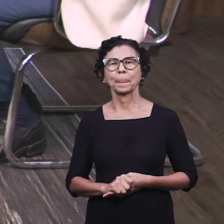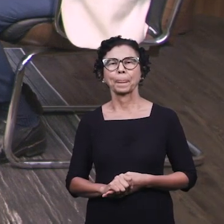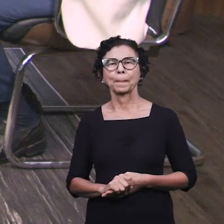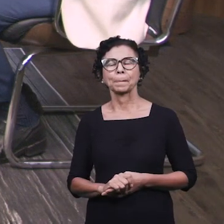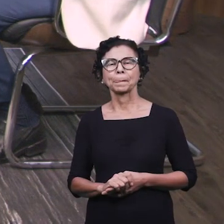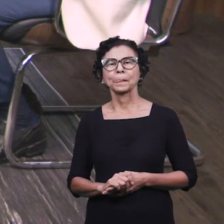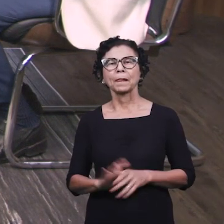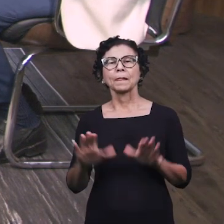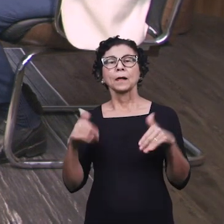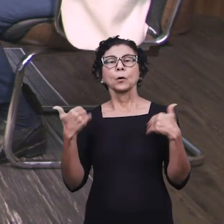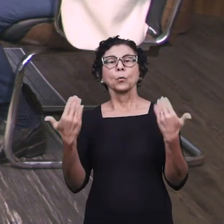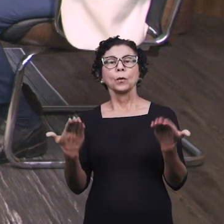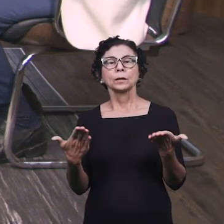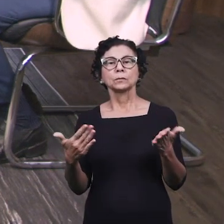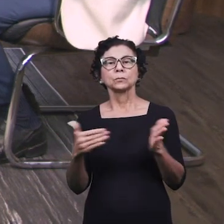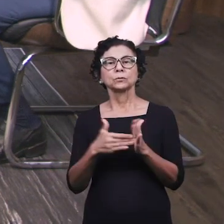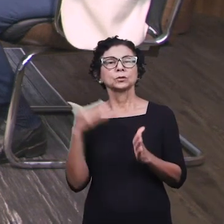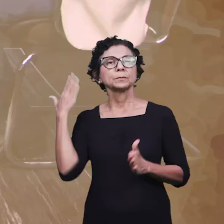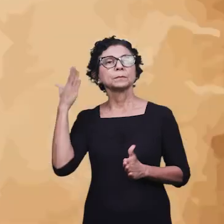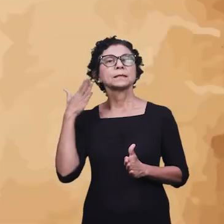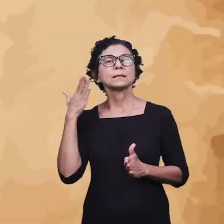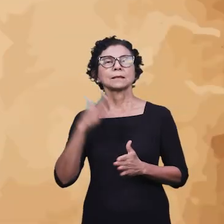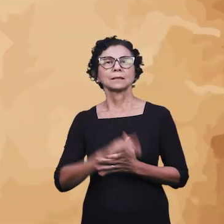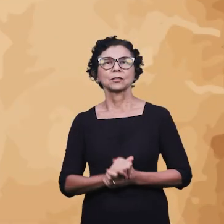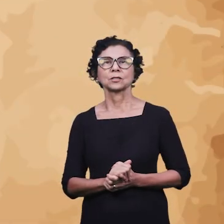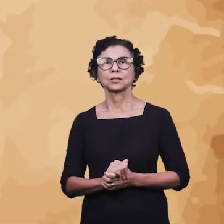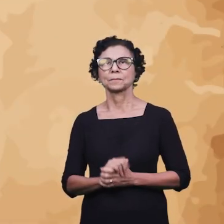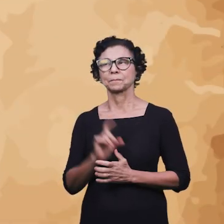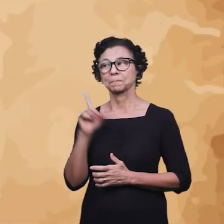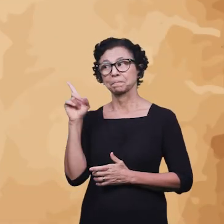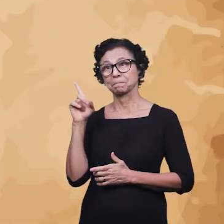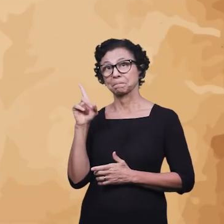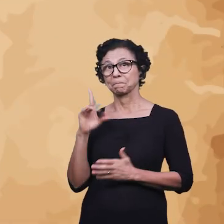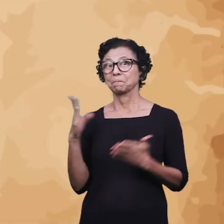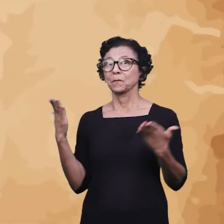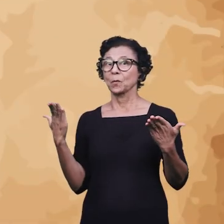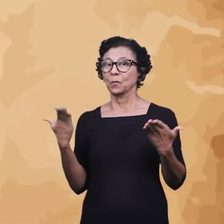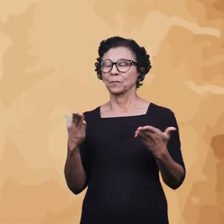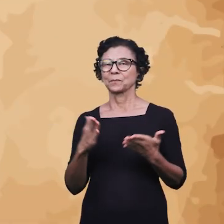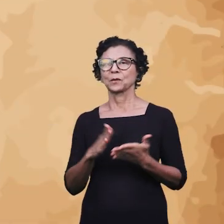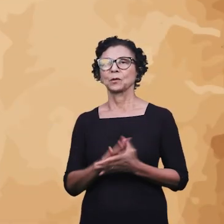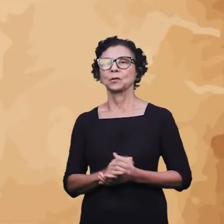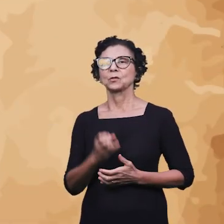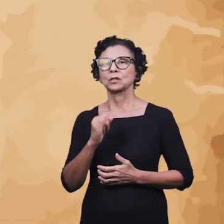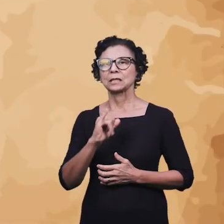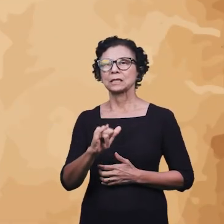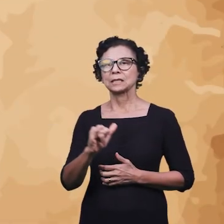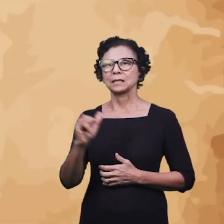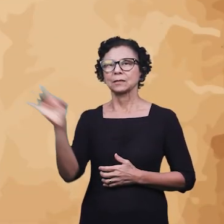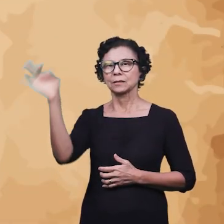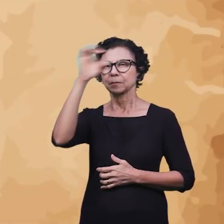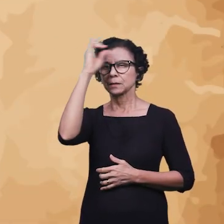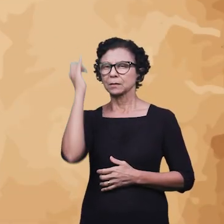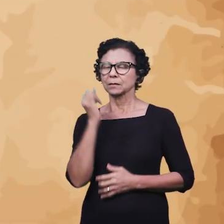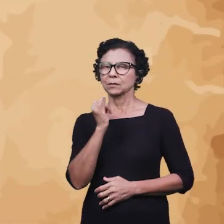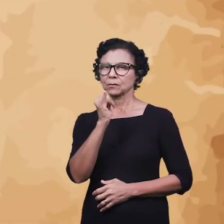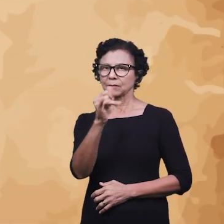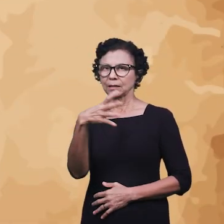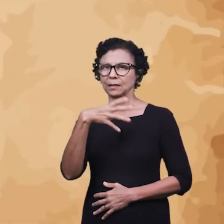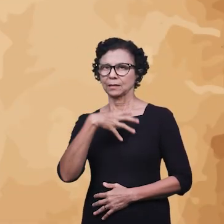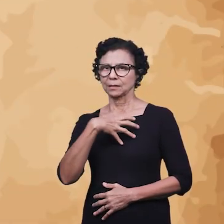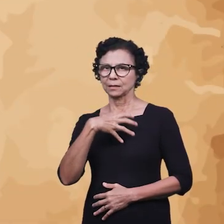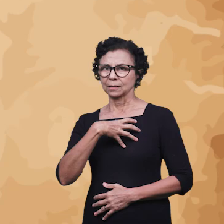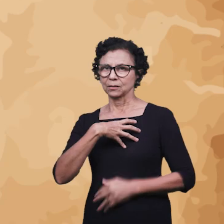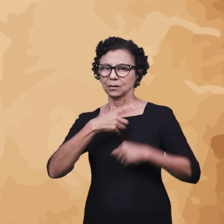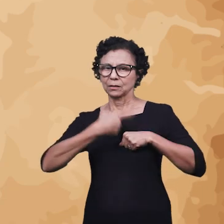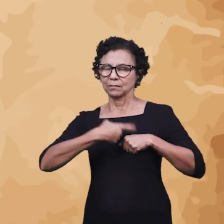O quando é hoje. A palavra diz assim: hoje, se ouvirdes a sua voz,